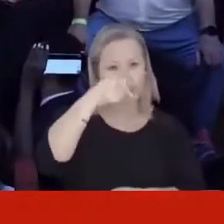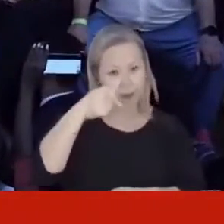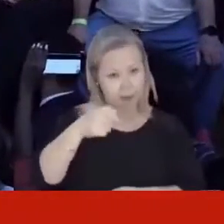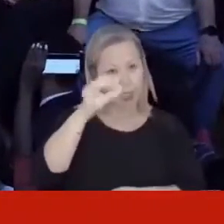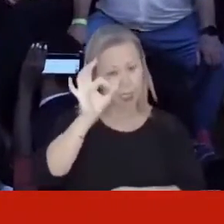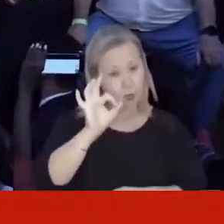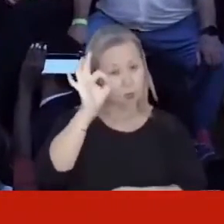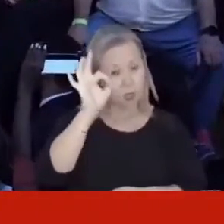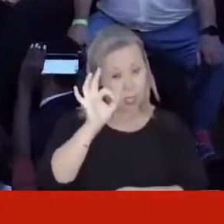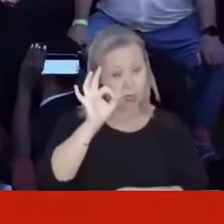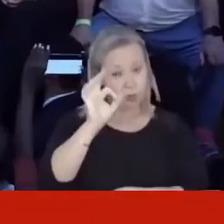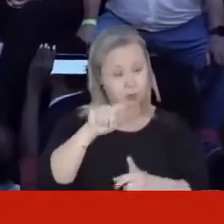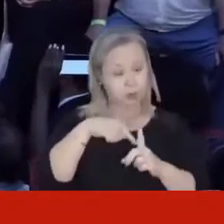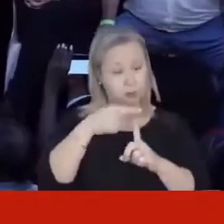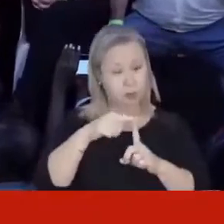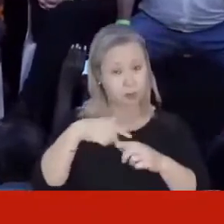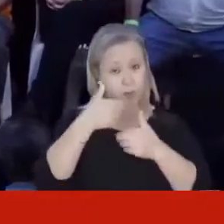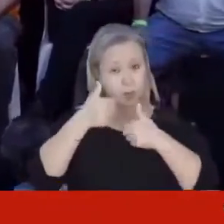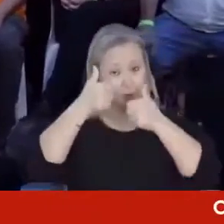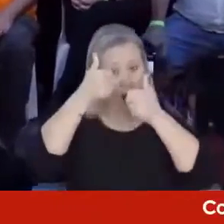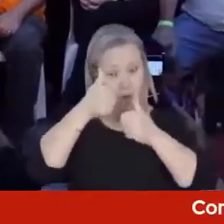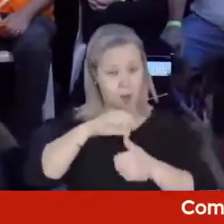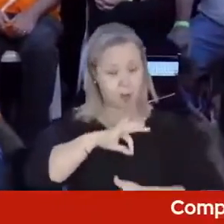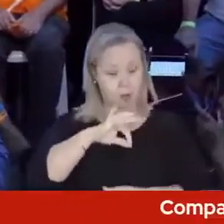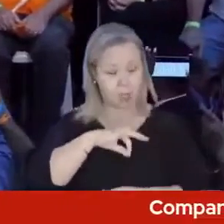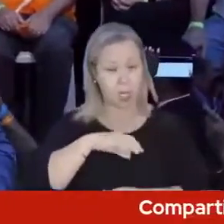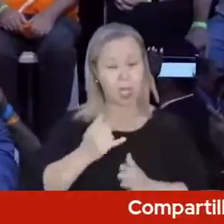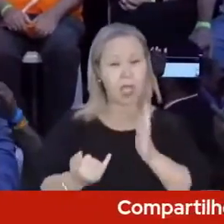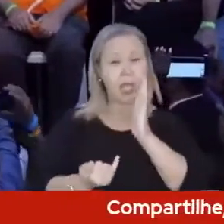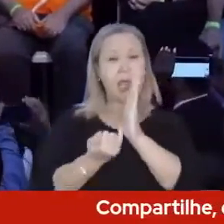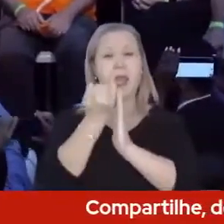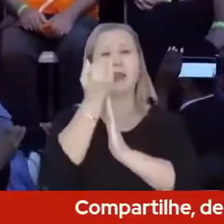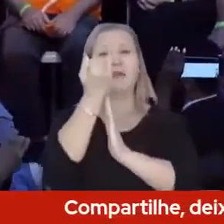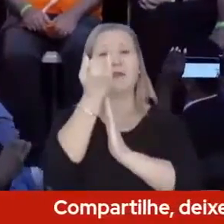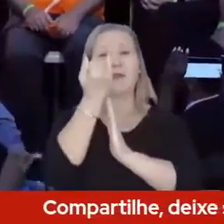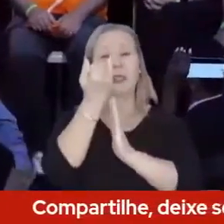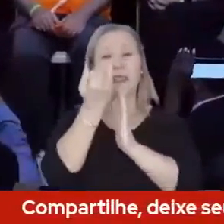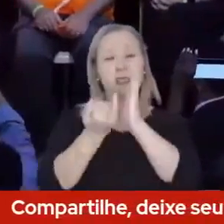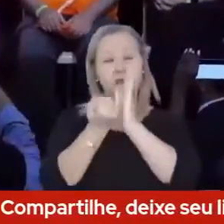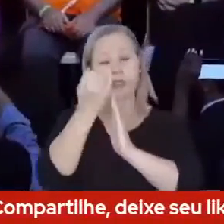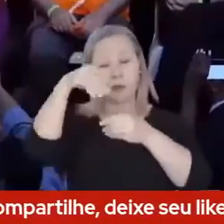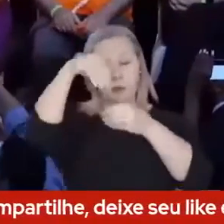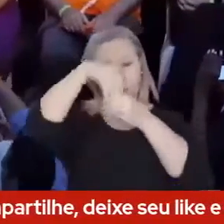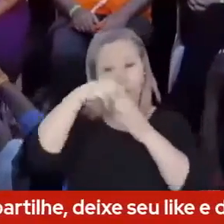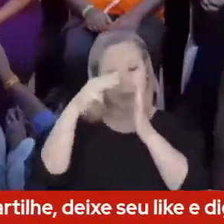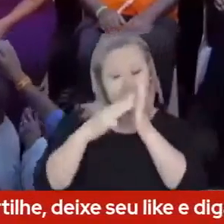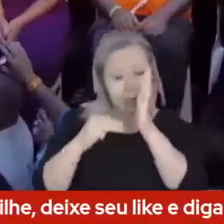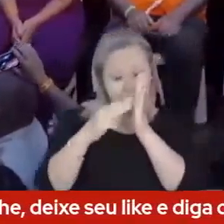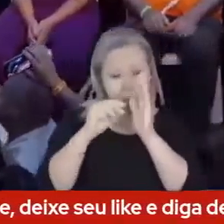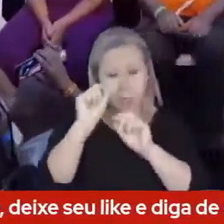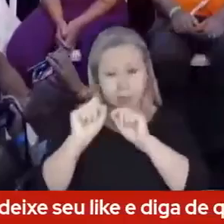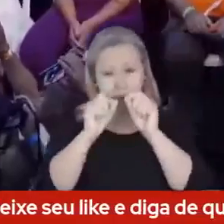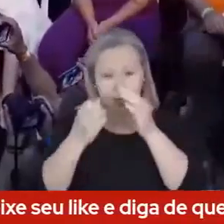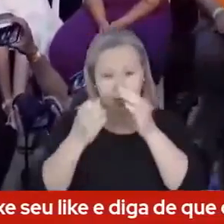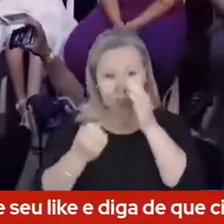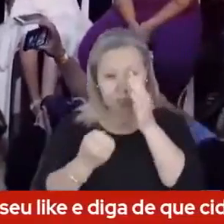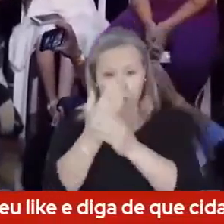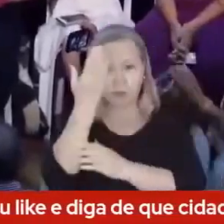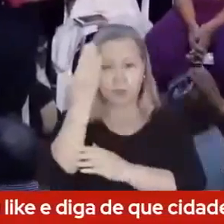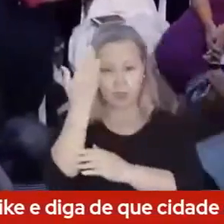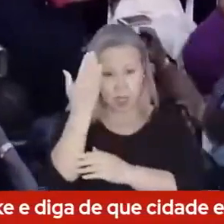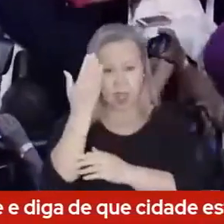77%. Ou seja, e a inflação ficou dentro da meta que nós tínhamos restabelecido de